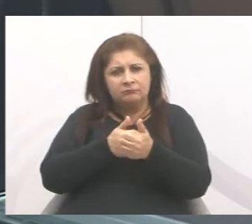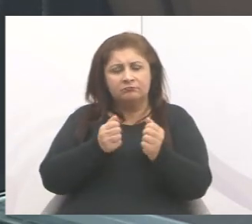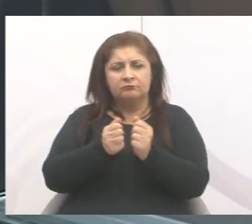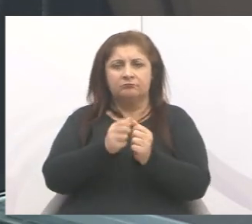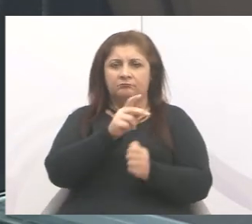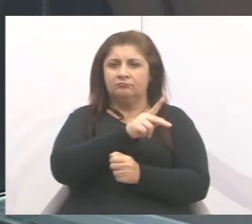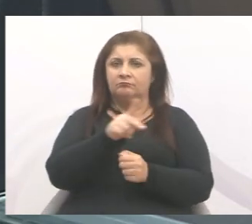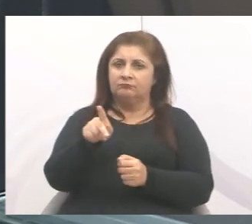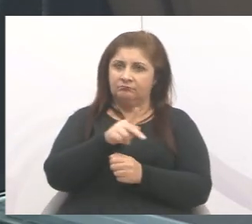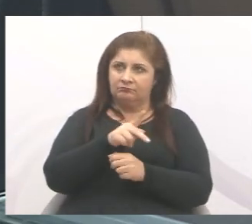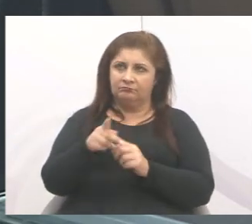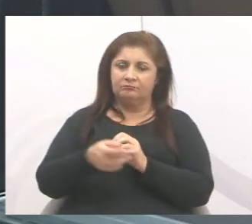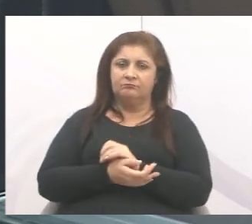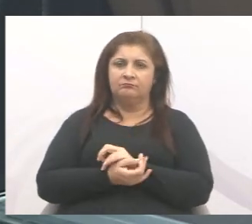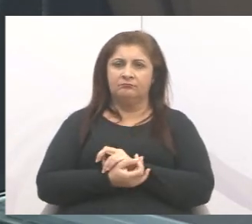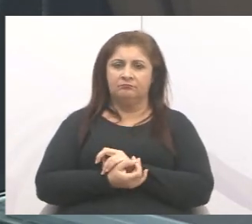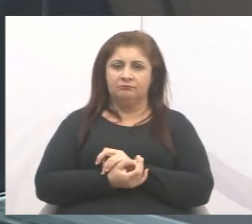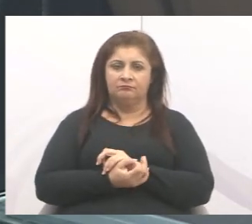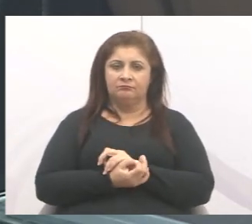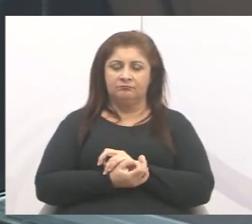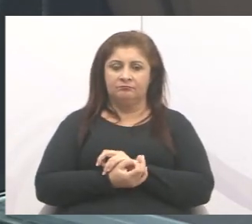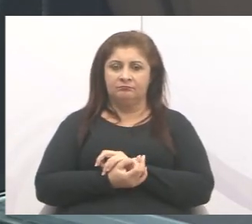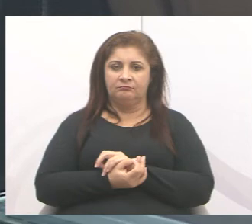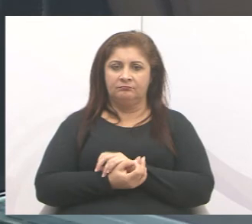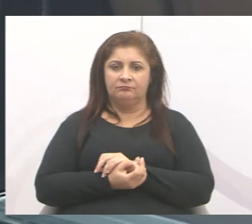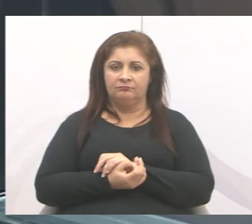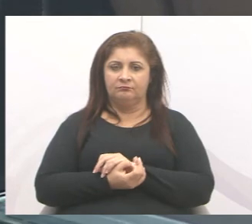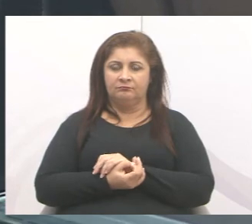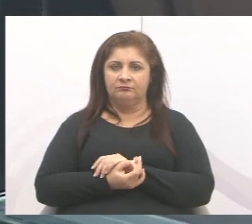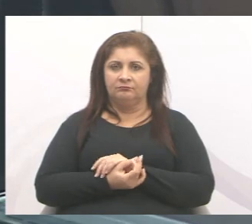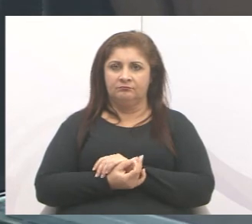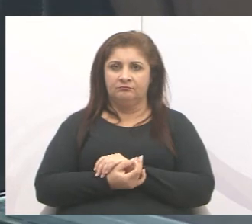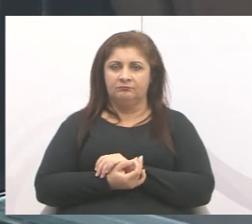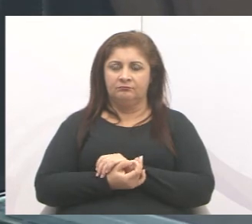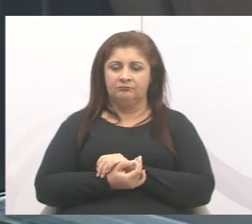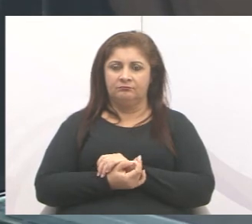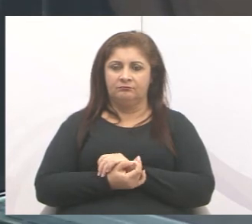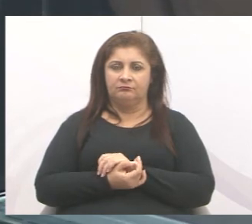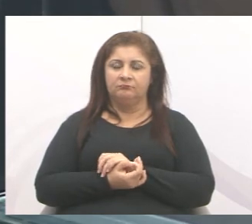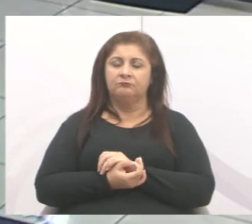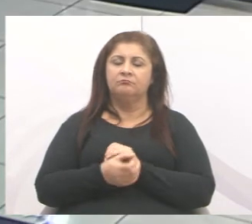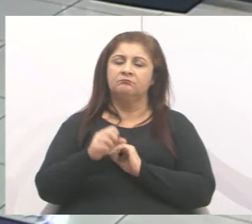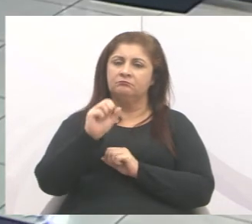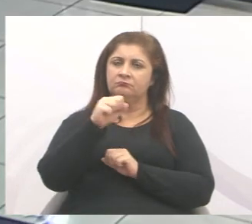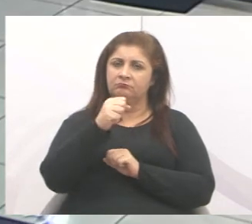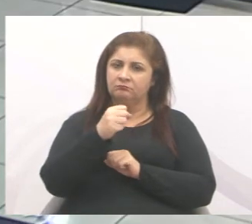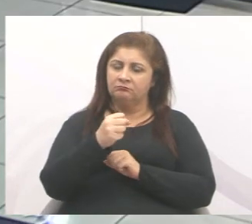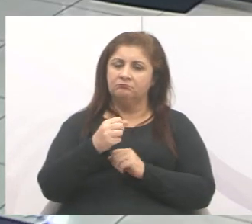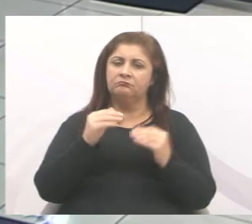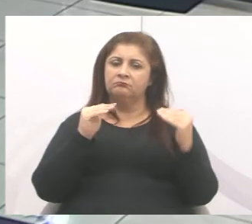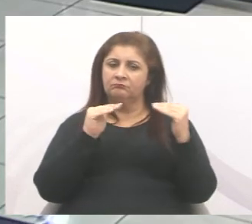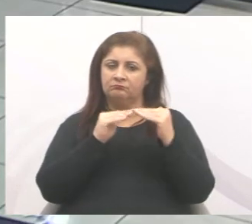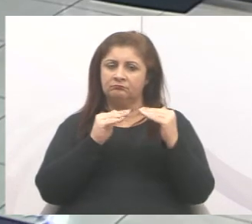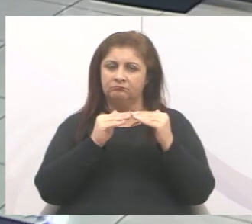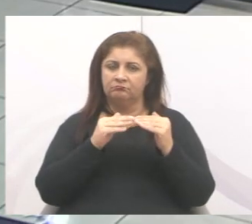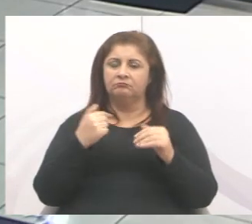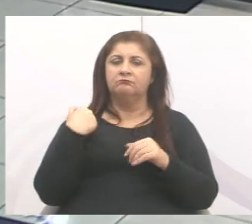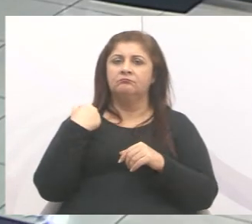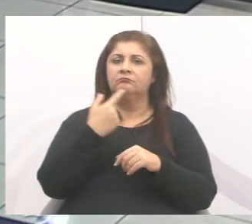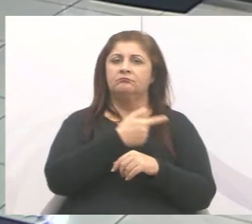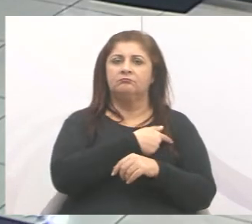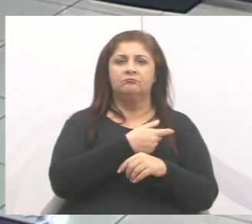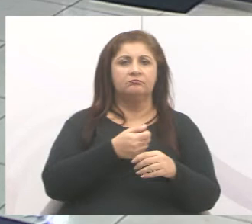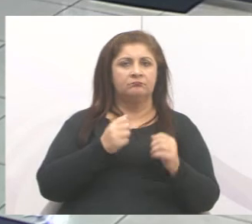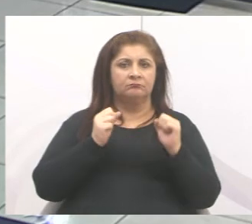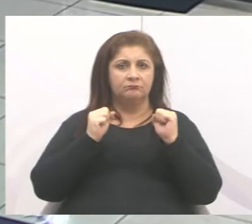os professores da rede municipal. Tá bom? Eu acho que esse debate é super bem-vindo. Acho que a gente pode estimular, inclusive,